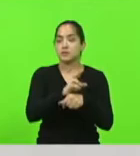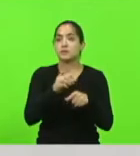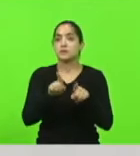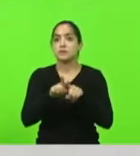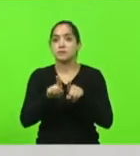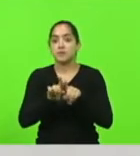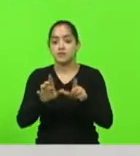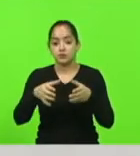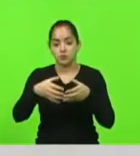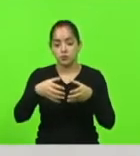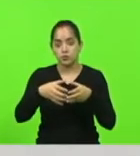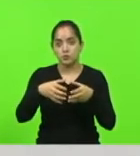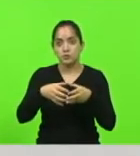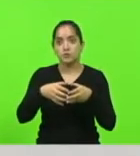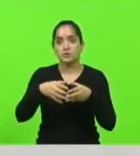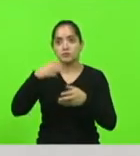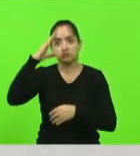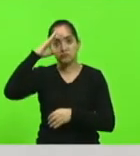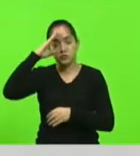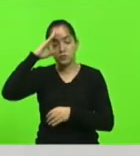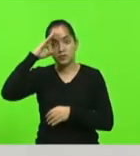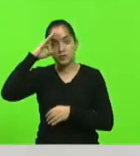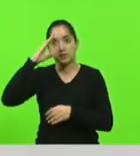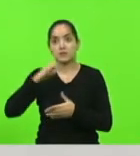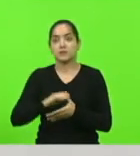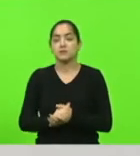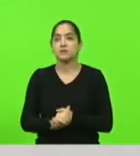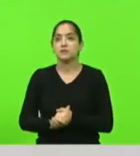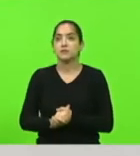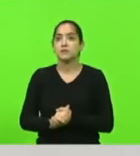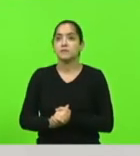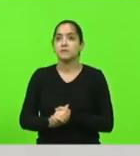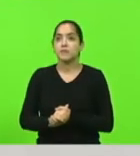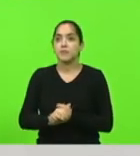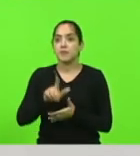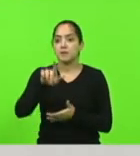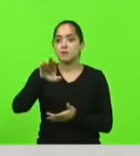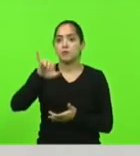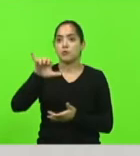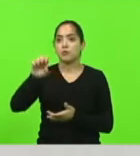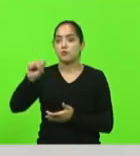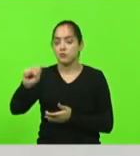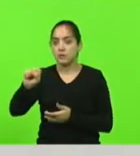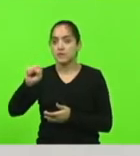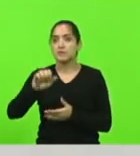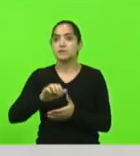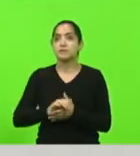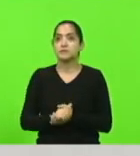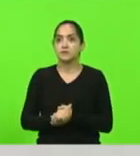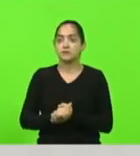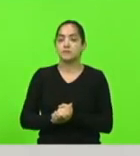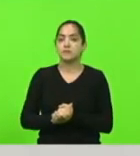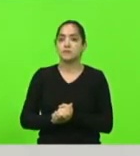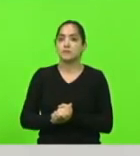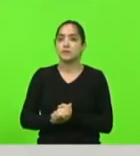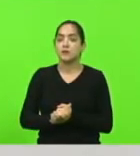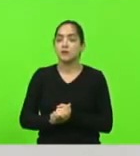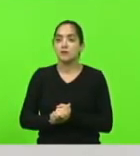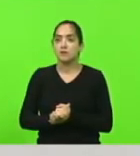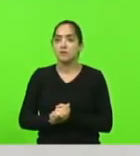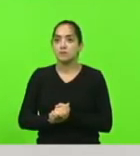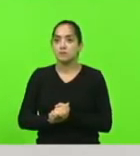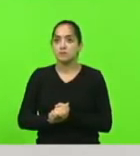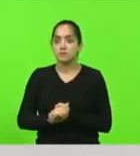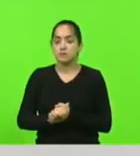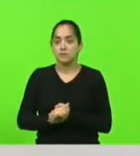militares, subtenente BM Luiz Roberto dos Santos Lima, da UMESC,